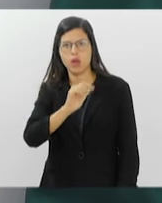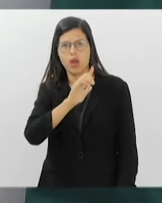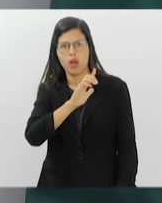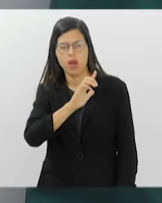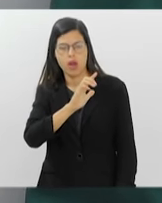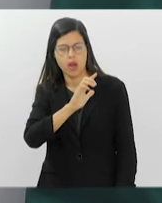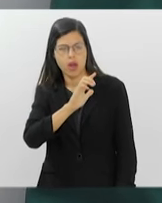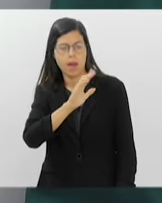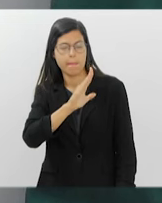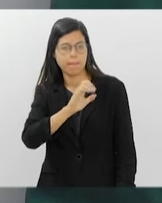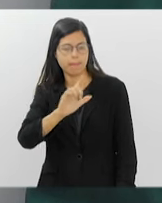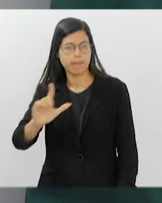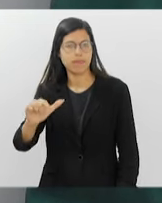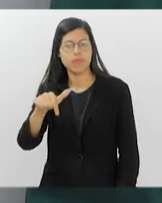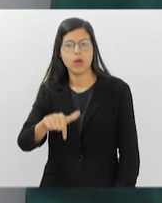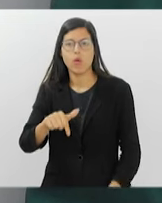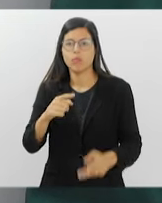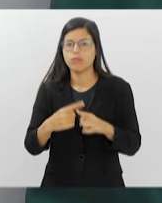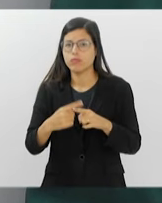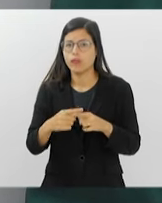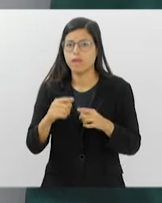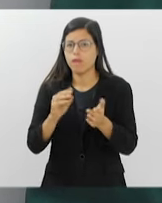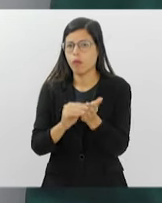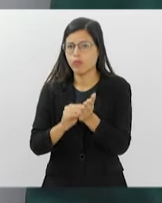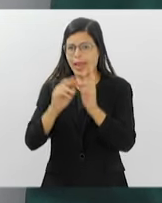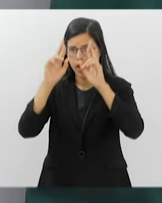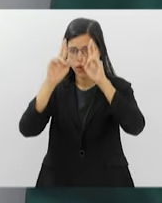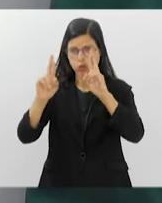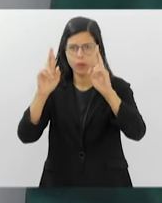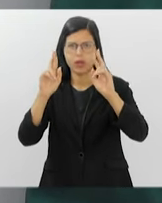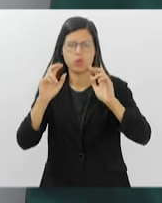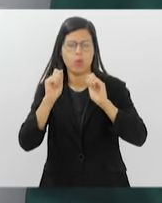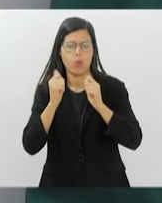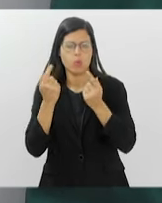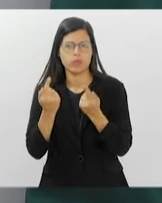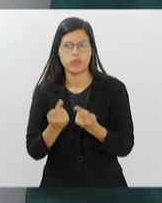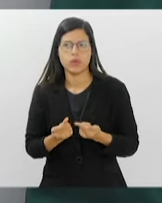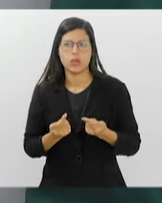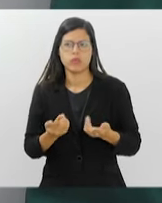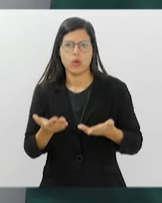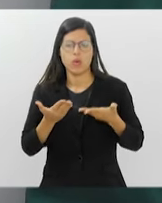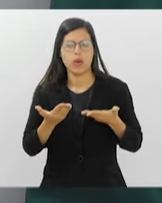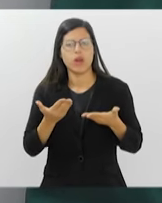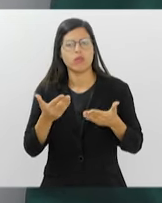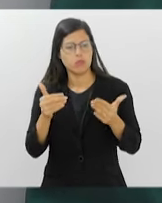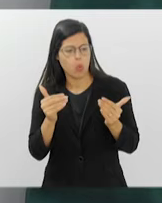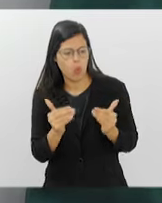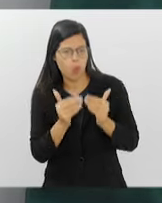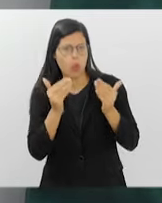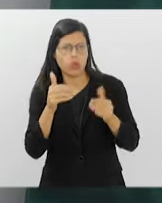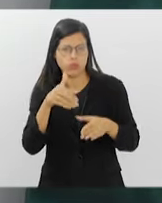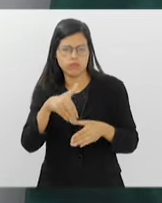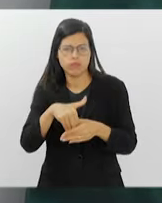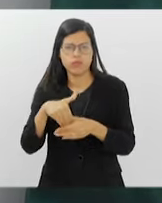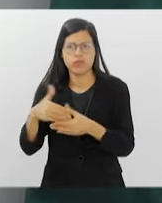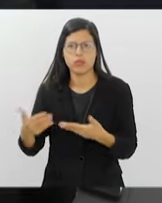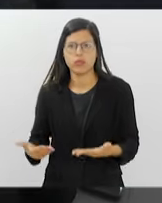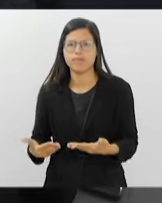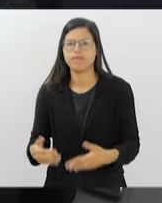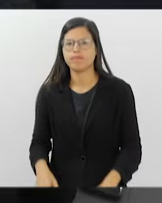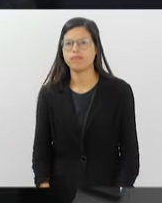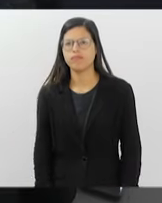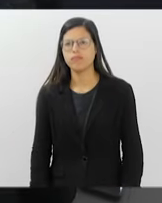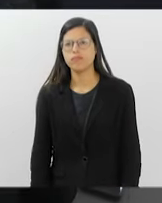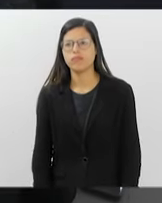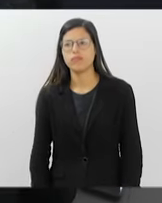favorável aos secretários já citados mas eu quero aqui deliberar propor a mesa a convocação do secretário Abel bom refazendo então